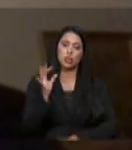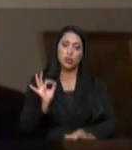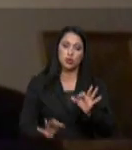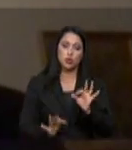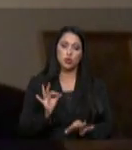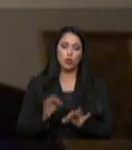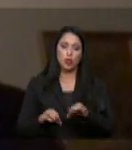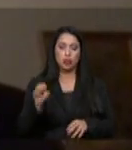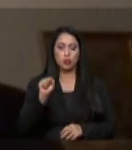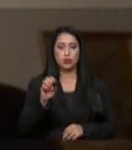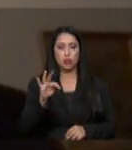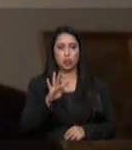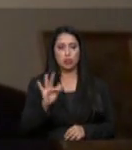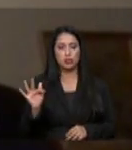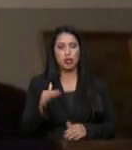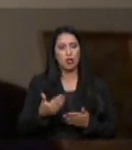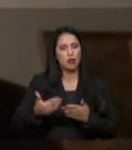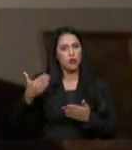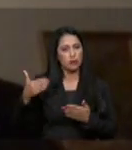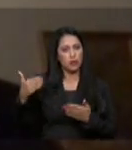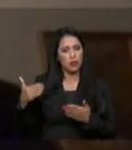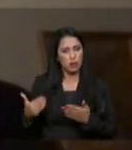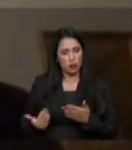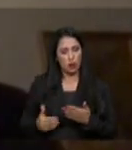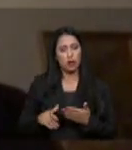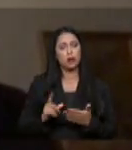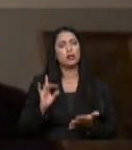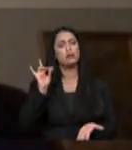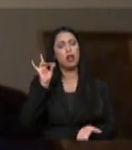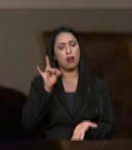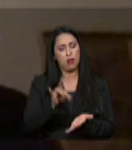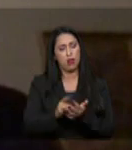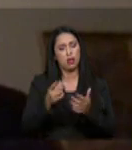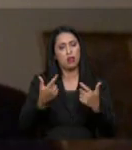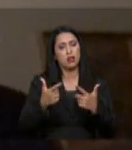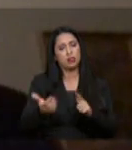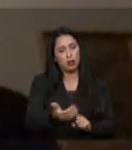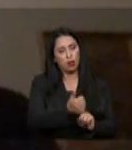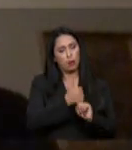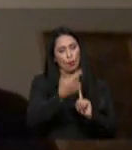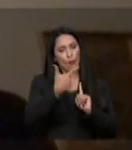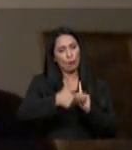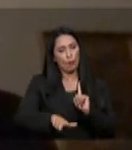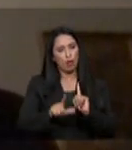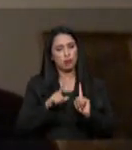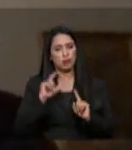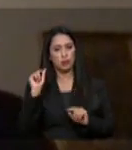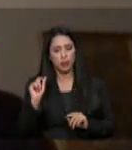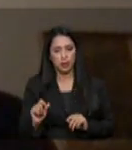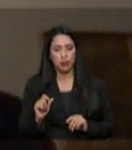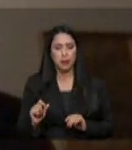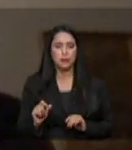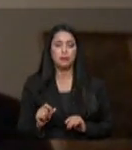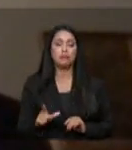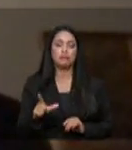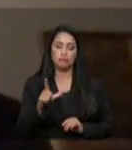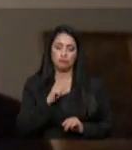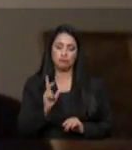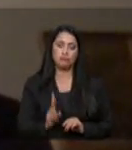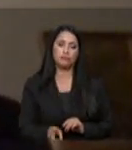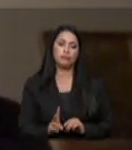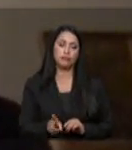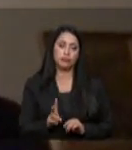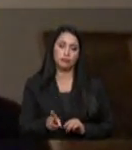julgados do Supremo Tribunal Federal reconhecendo que a imunidade parlamentar ela ela prevalece